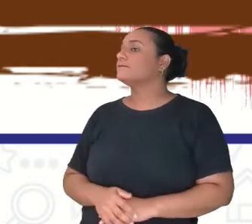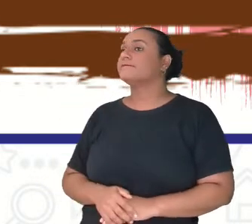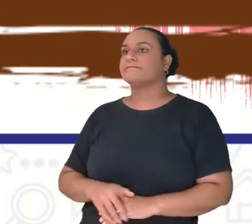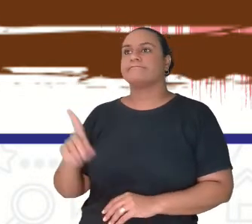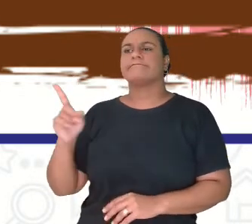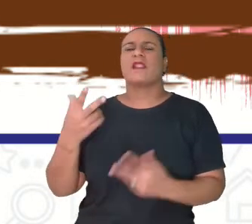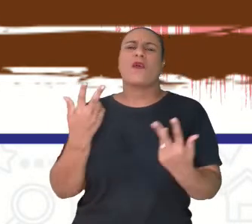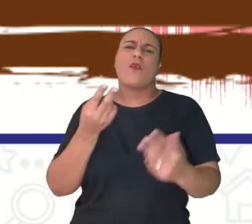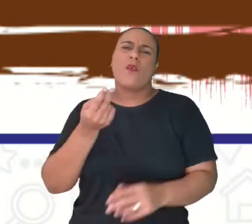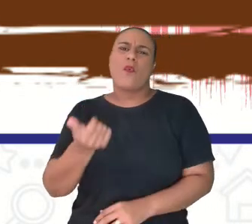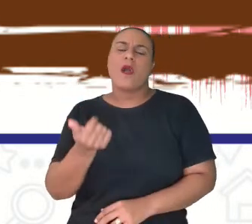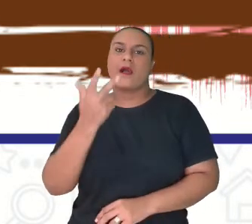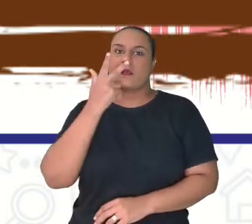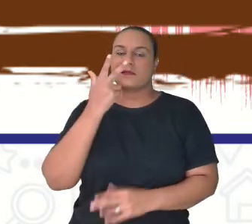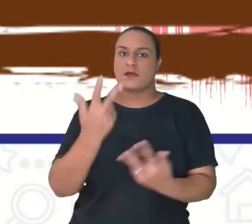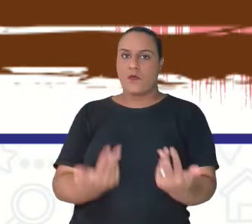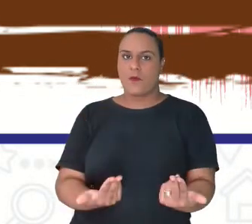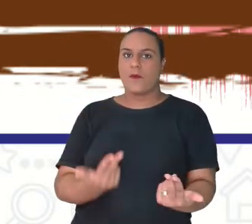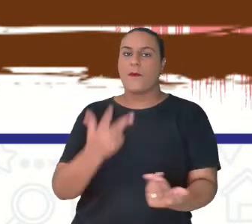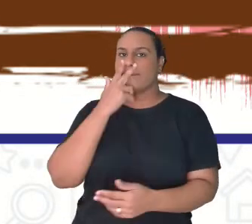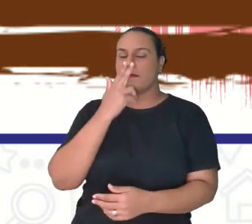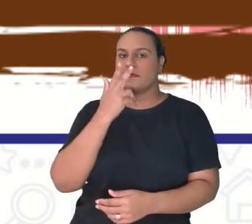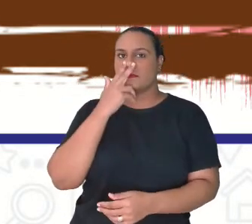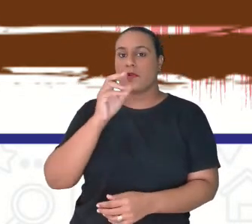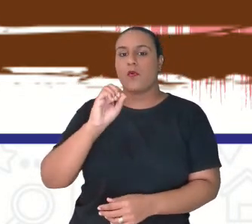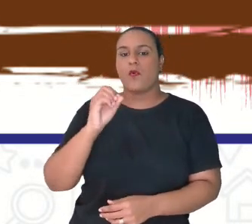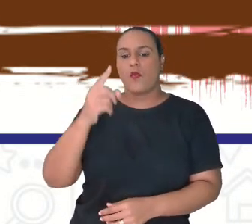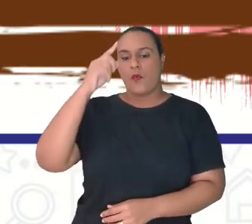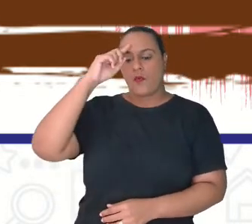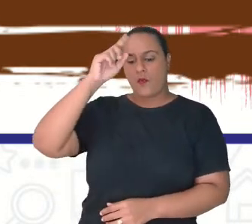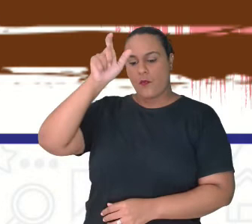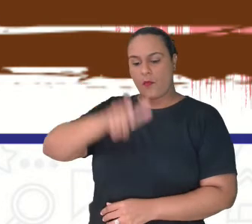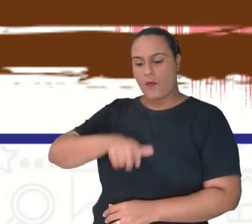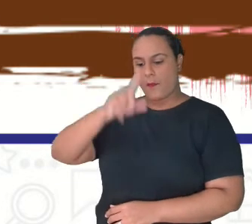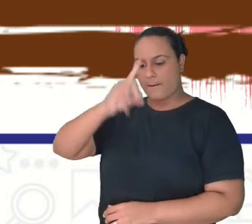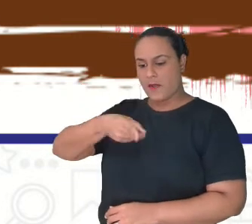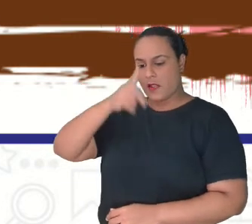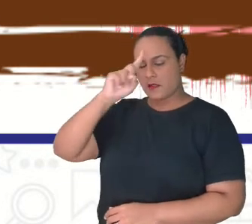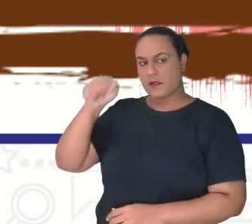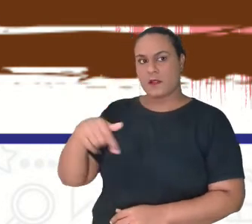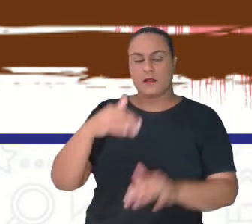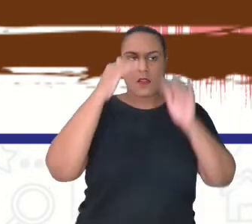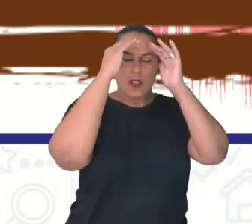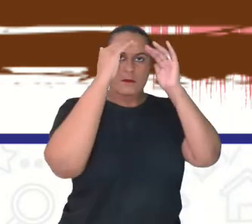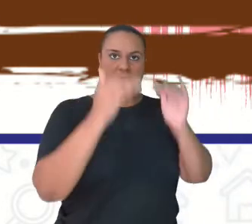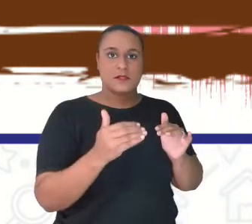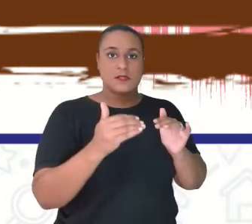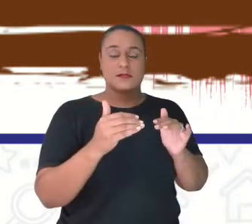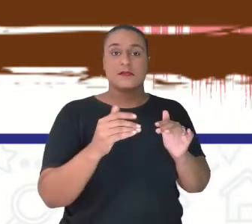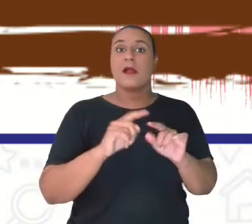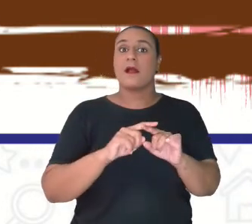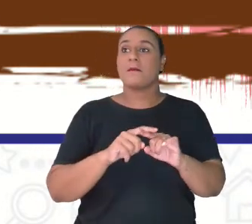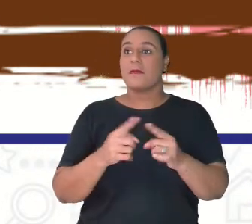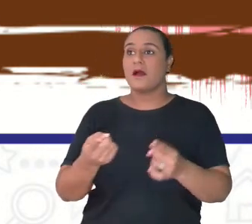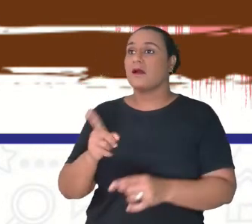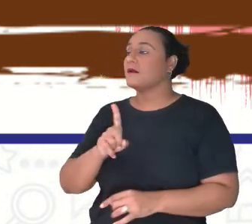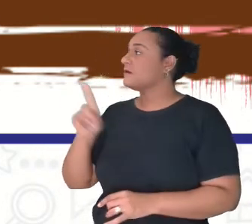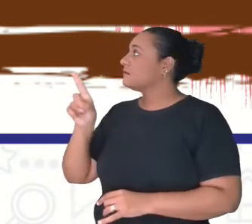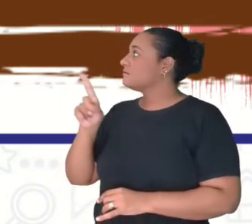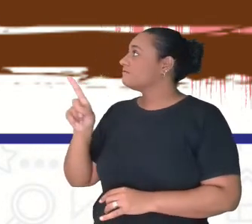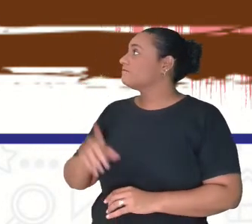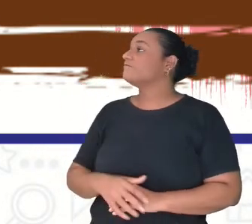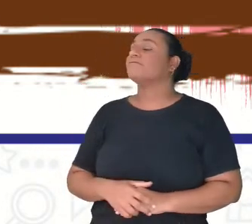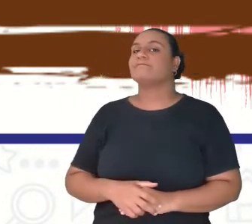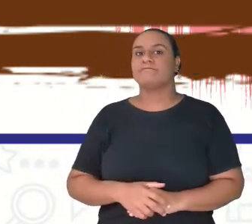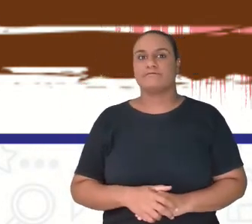menos a mesma coisa. Um manda e o outro obedece. Só que no caso da suzerania